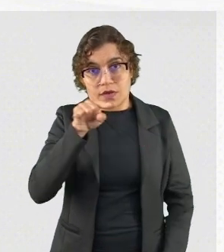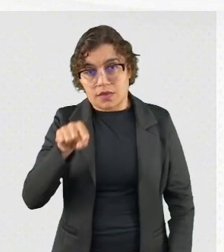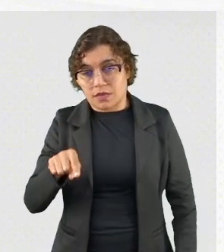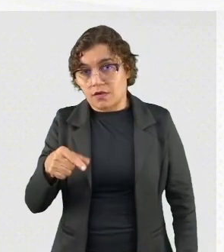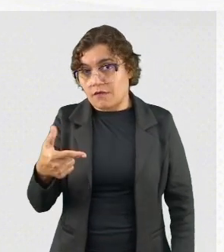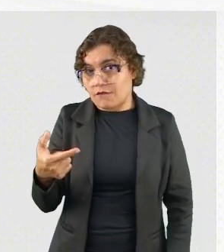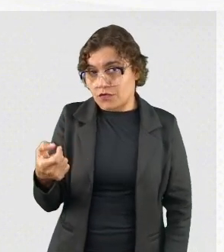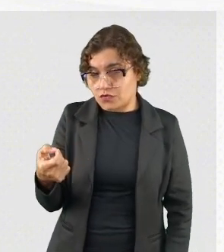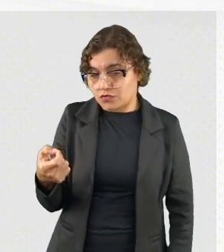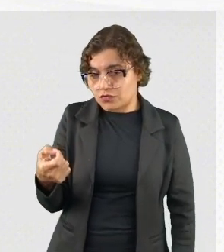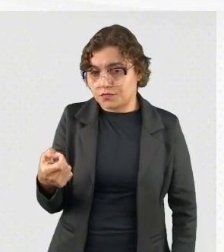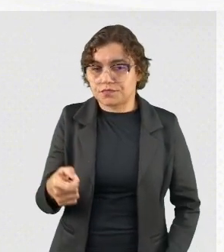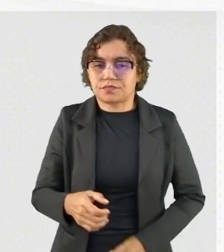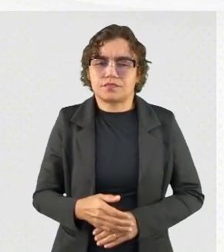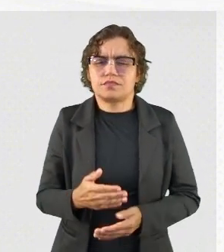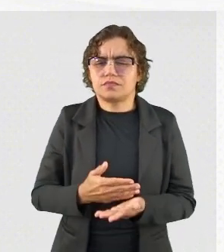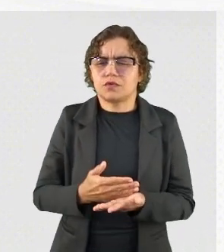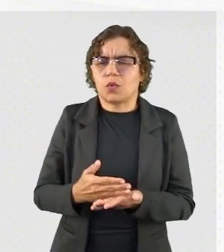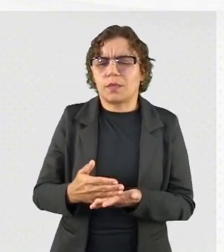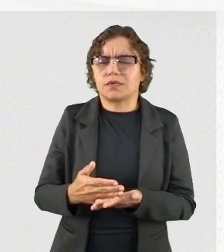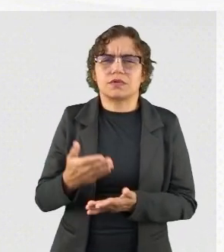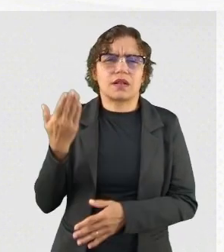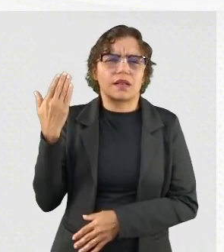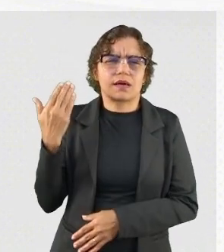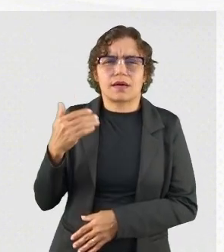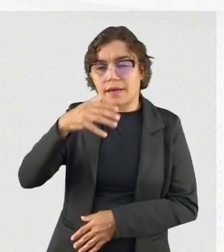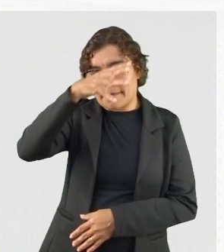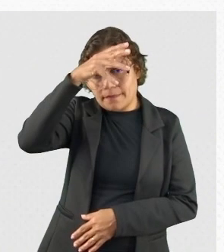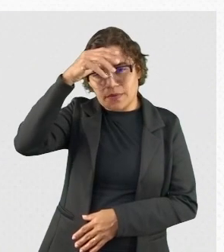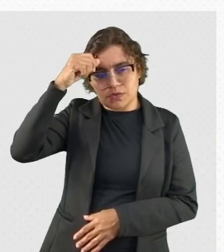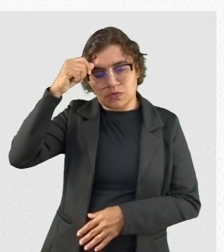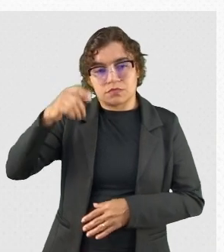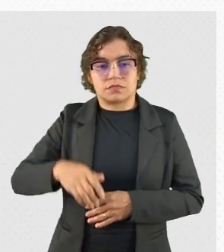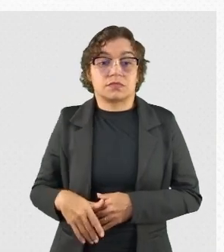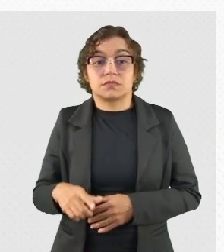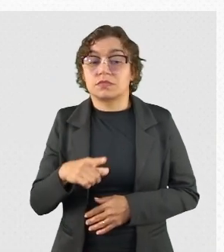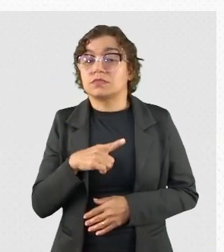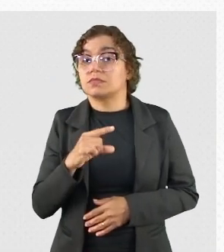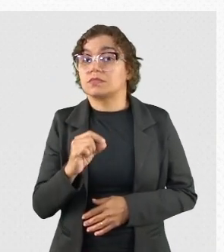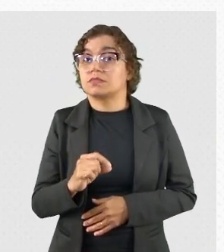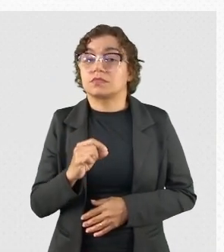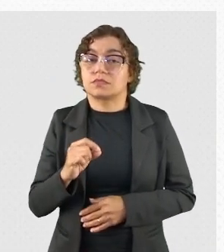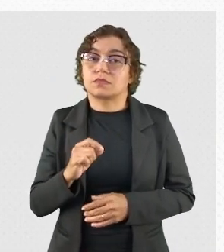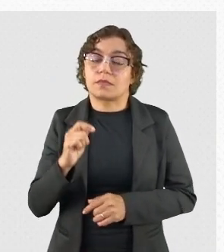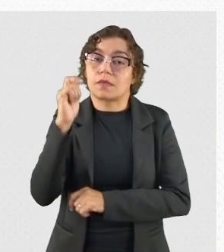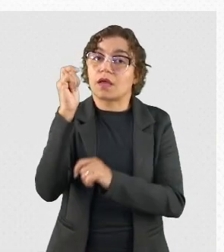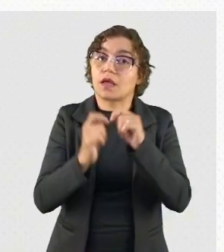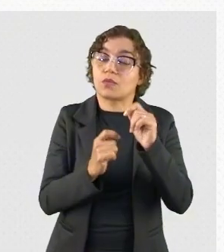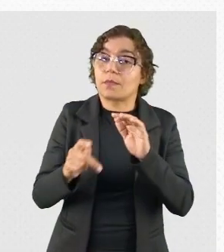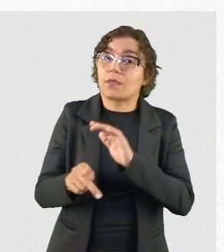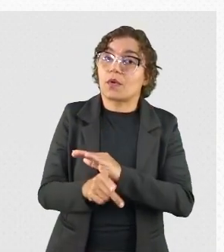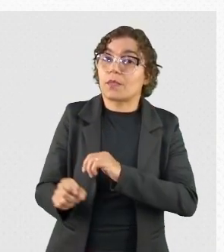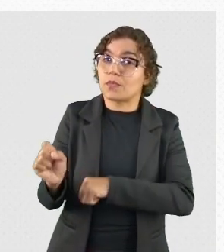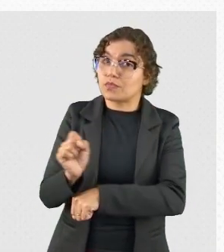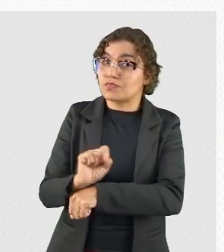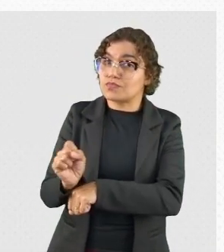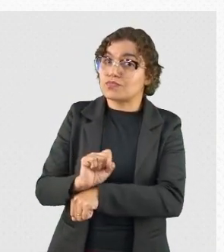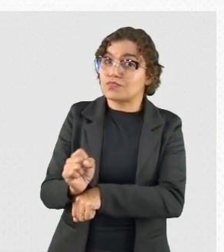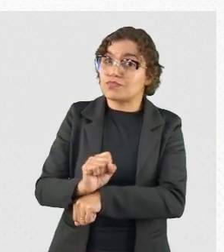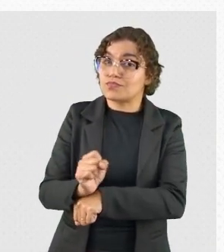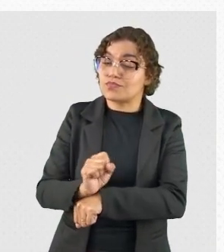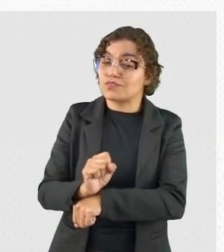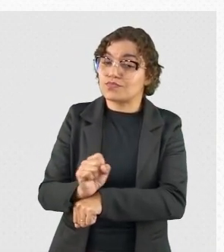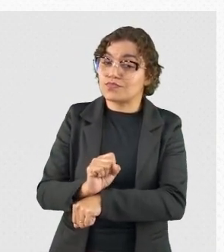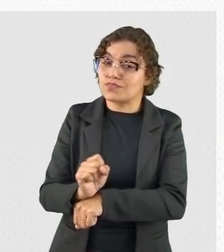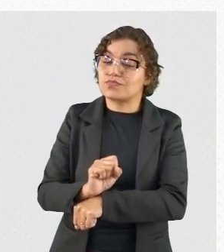aí na Amazônia, né? E aí, olha só, nós temos uma indústria automobilística que está aí também pujante